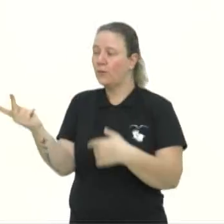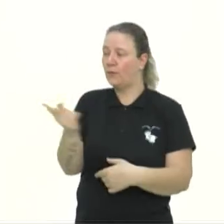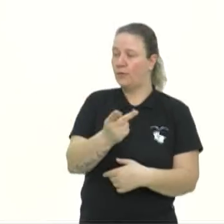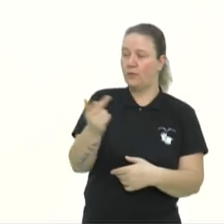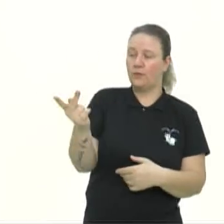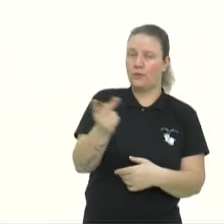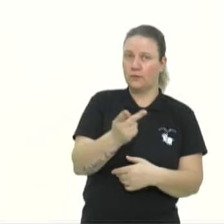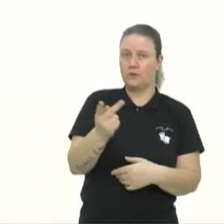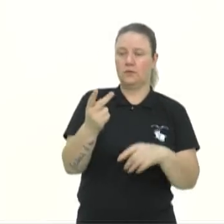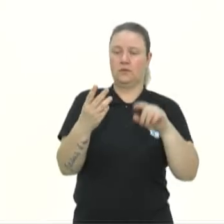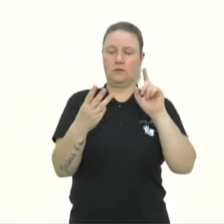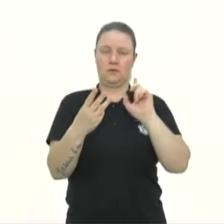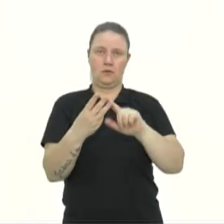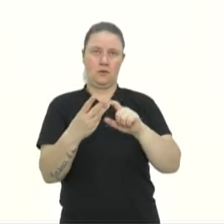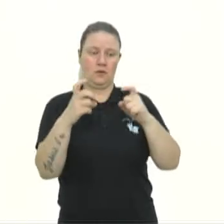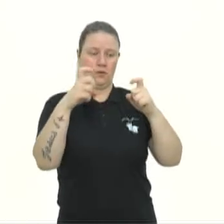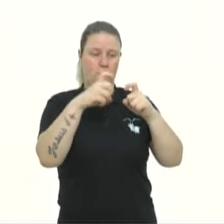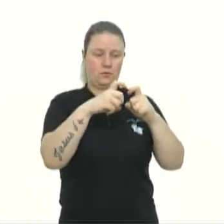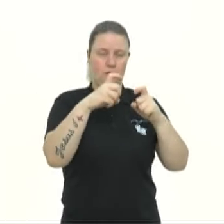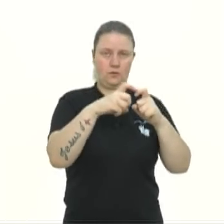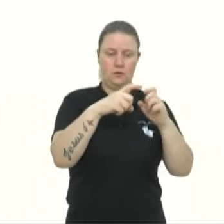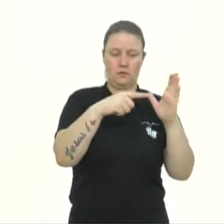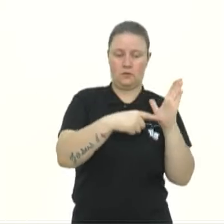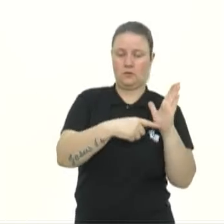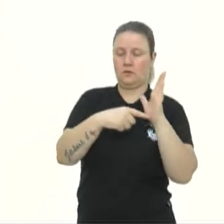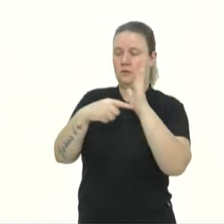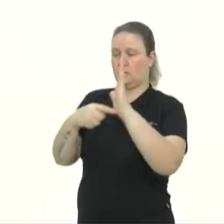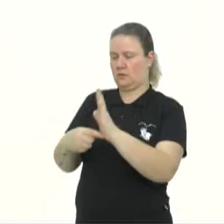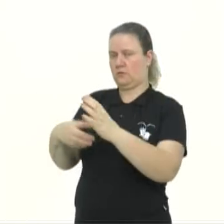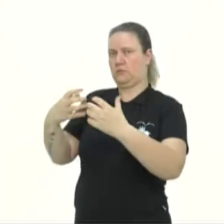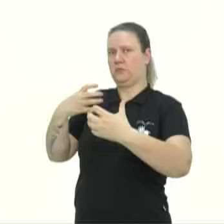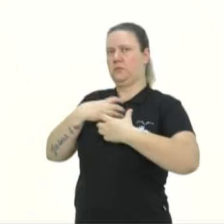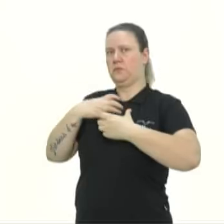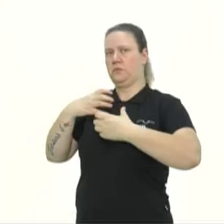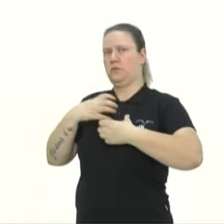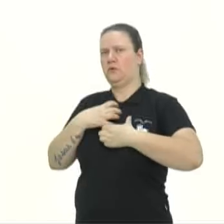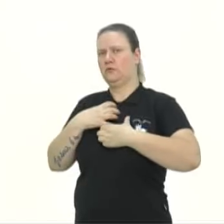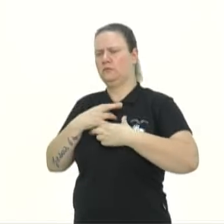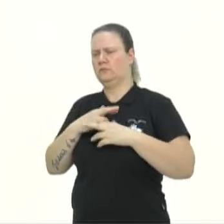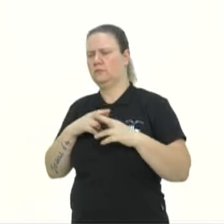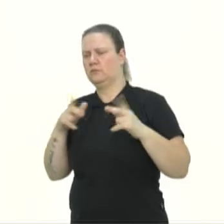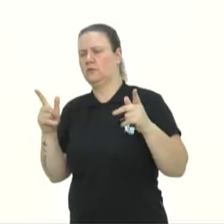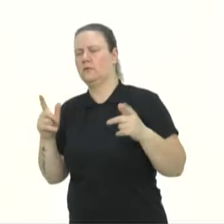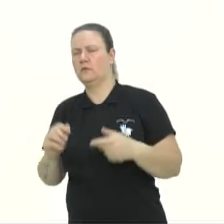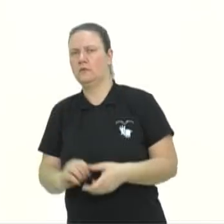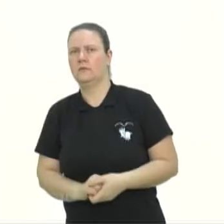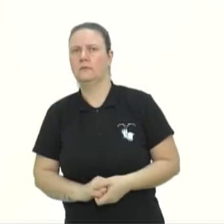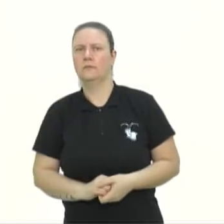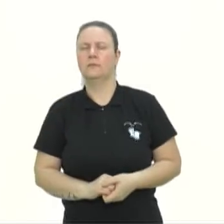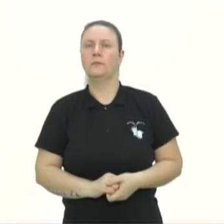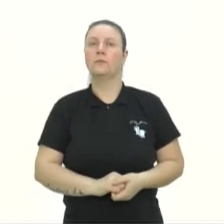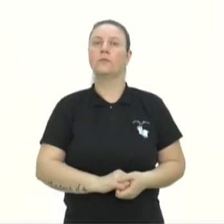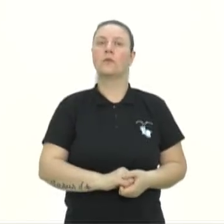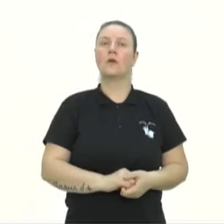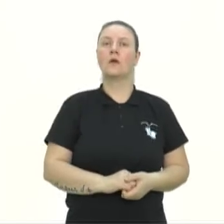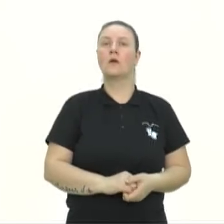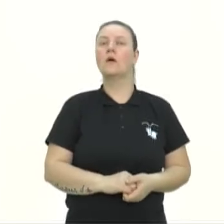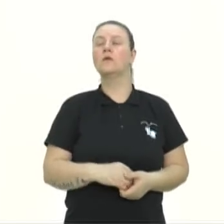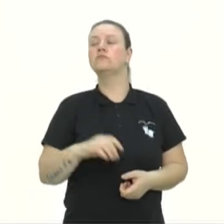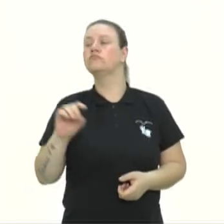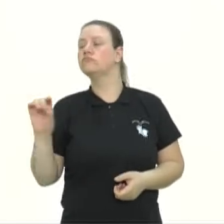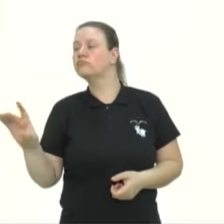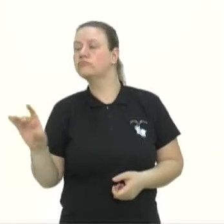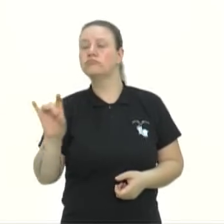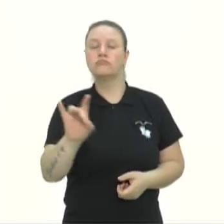médico representam formas diferentes, né? A questão da fala, que a fala de um e de outro